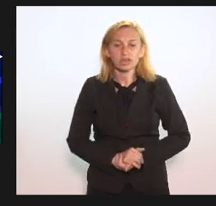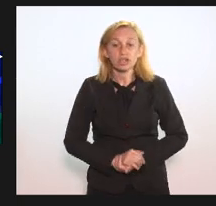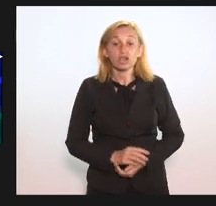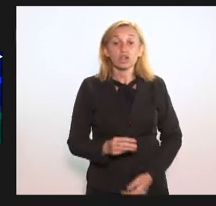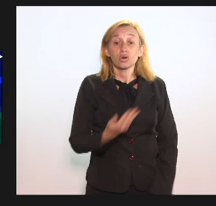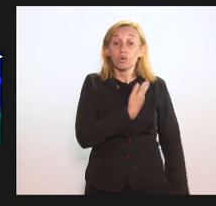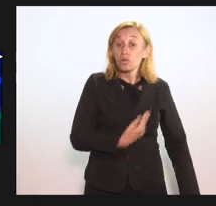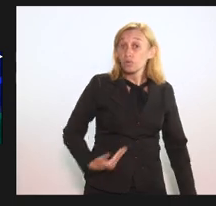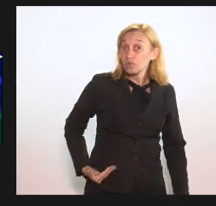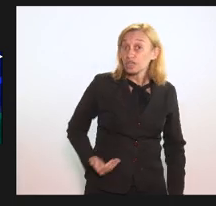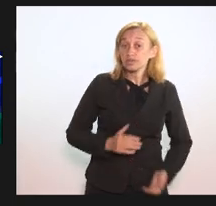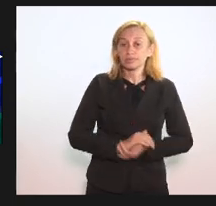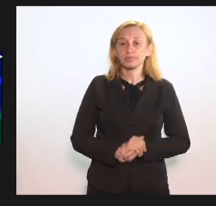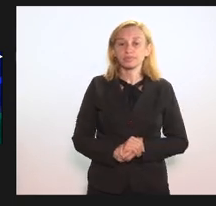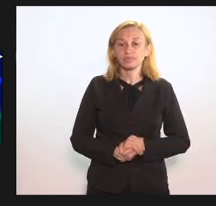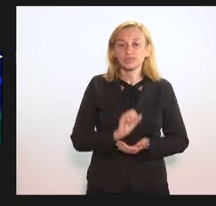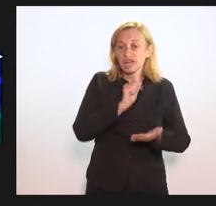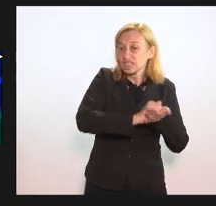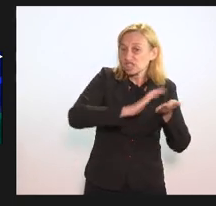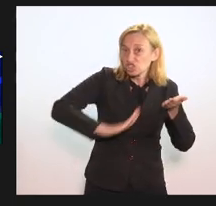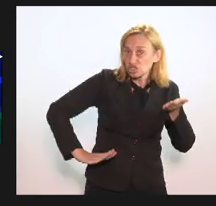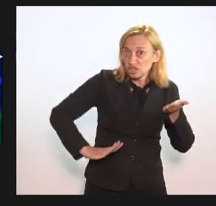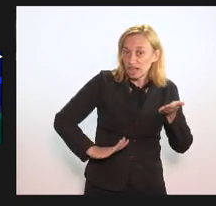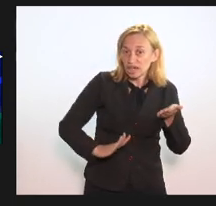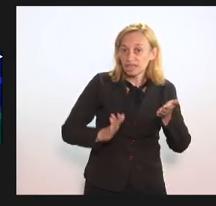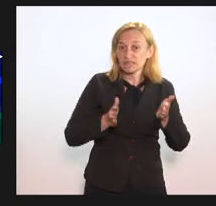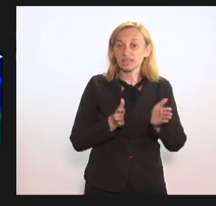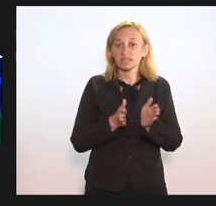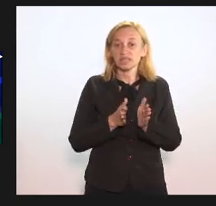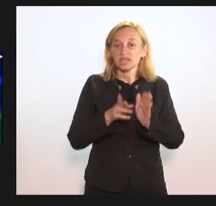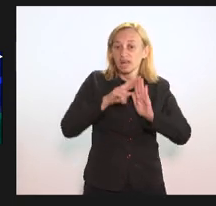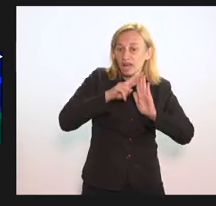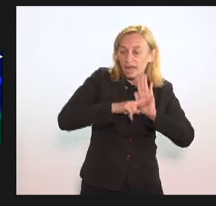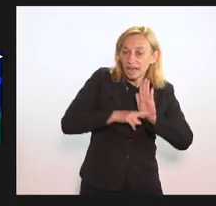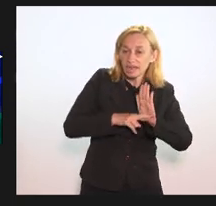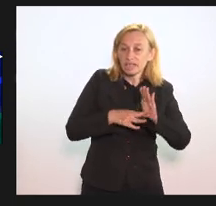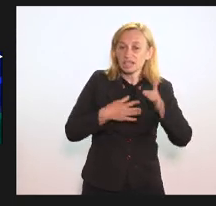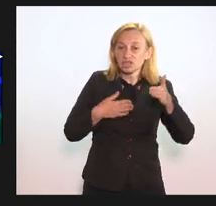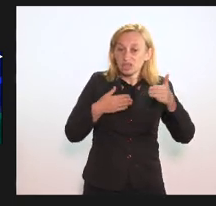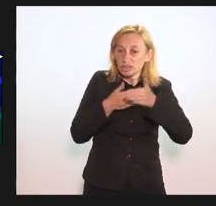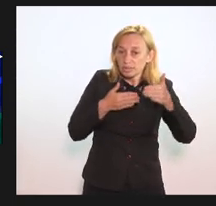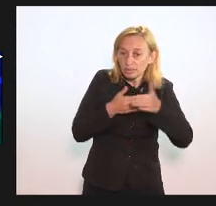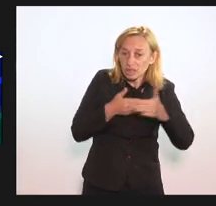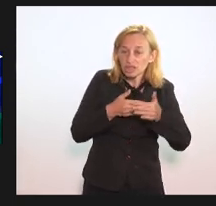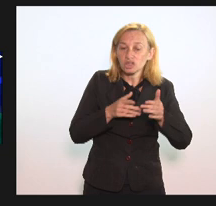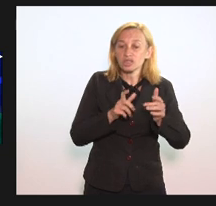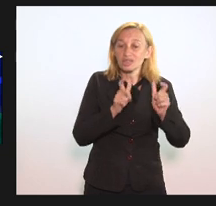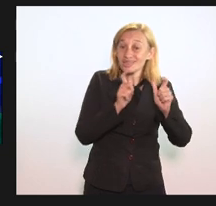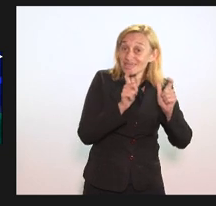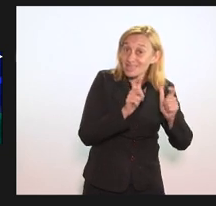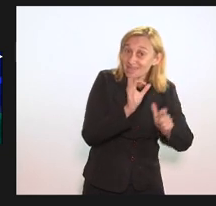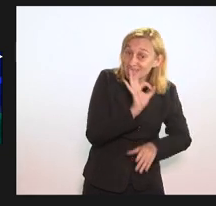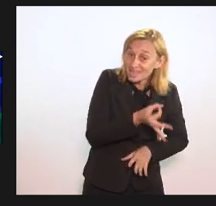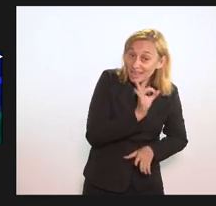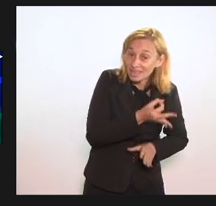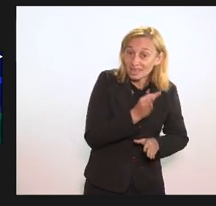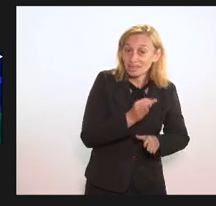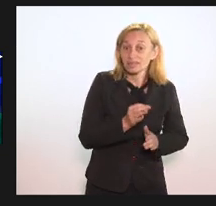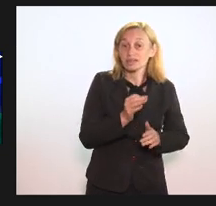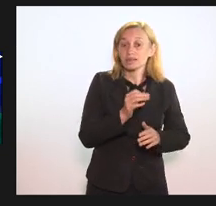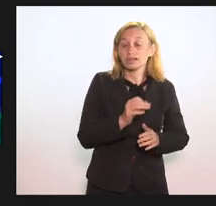feitas as atividades as medidas tomou as medidas mais duras necessárias para a